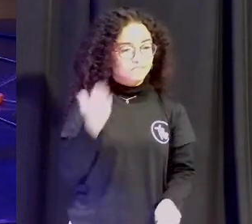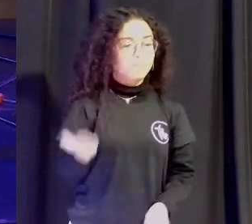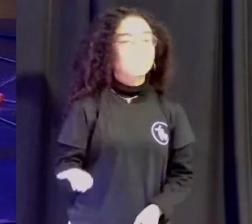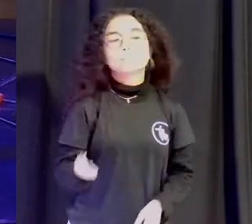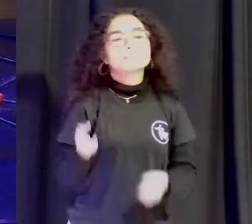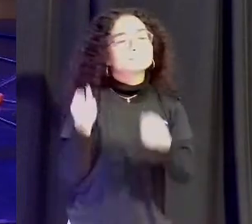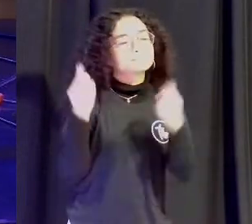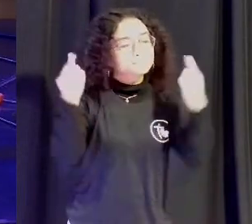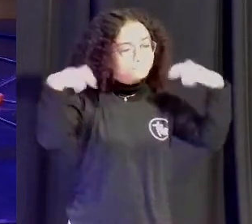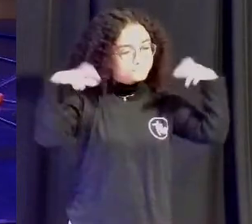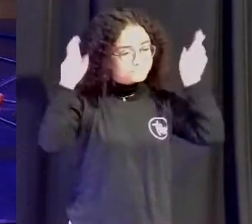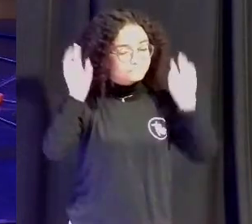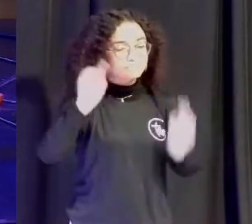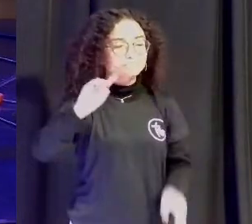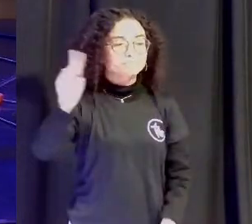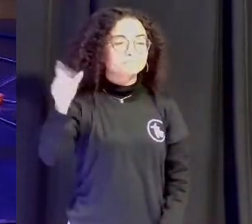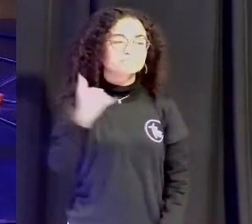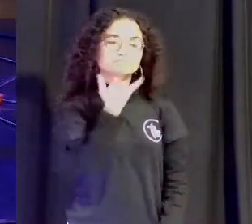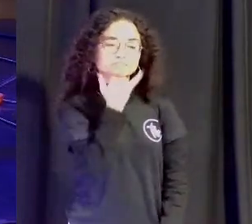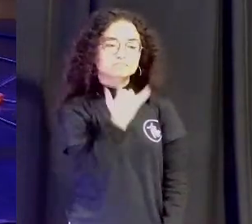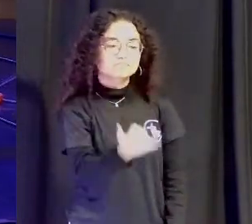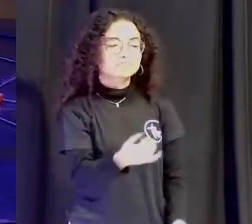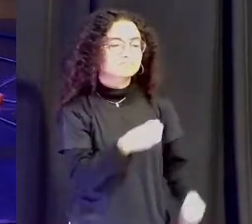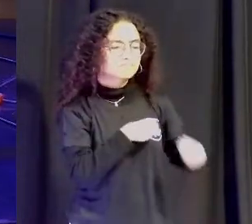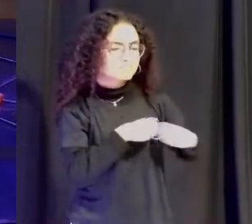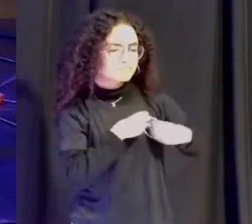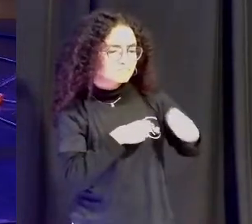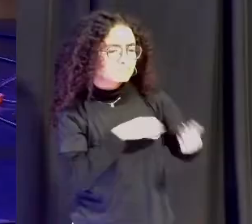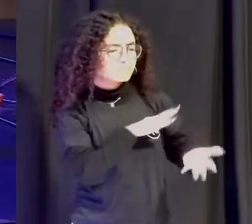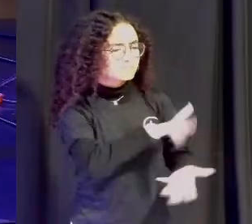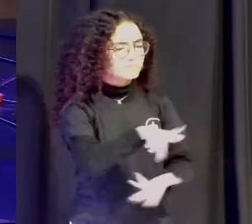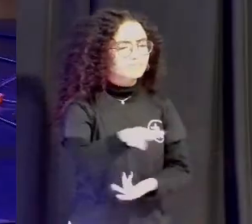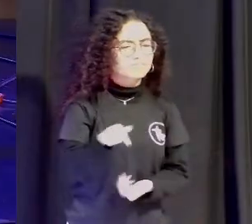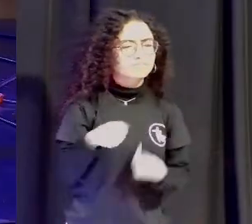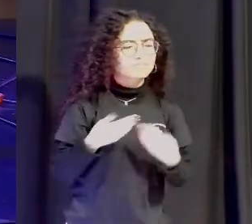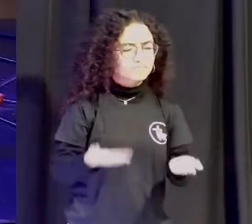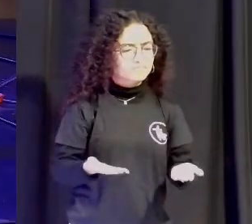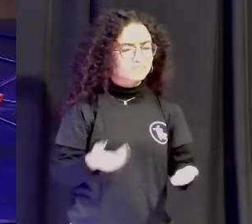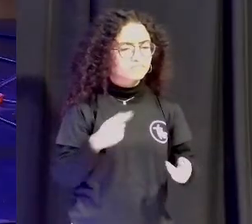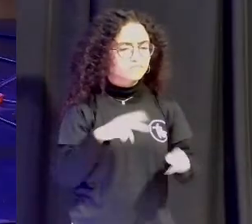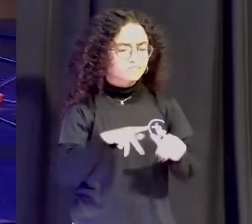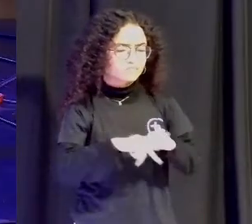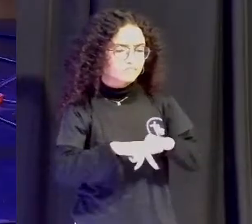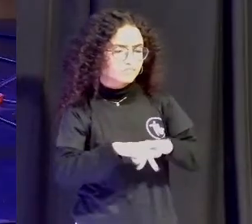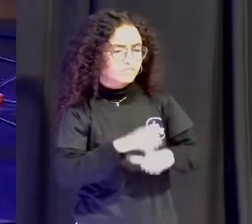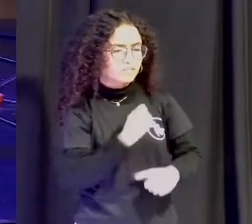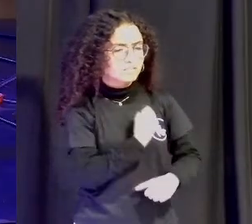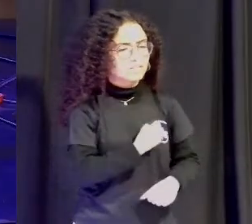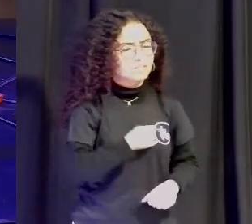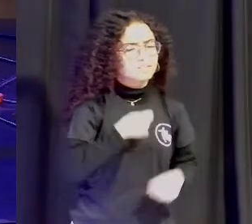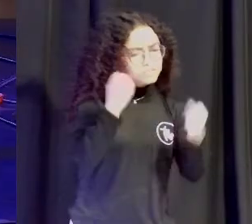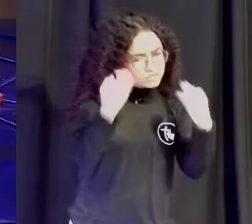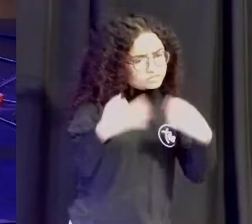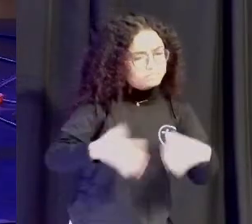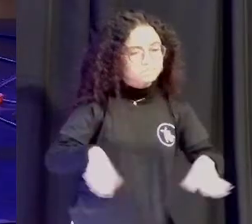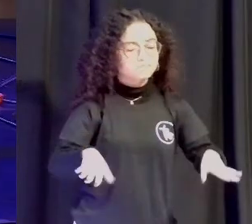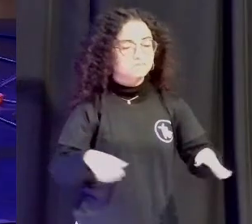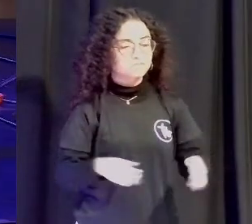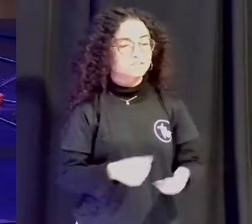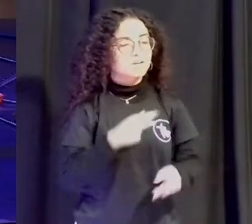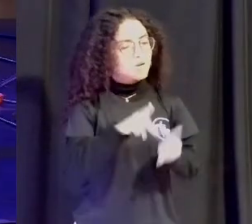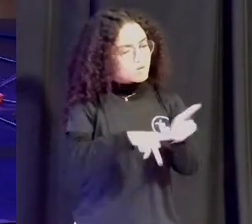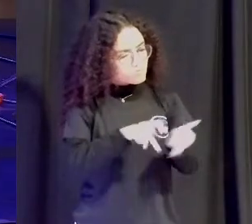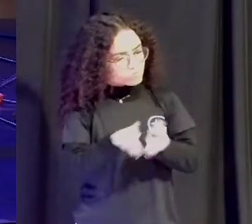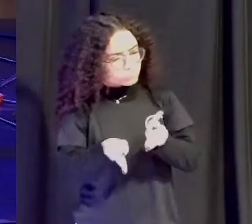dizendo para as autoridades: vocês o mataram, vocês acharam que fizeram, que estavam